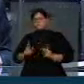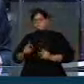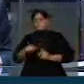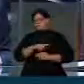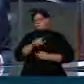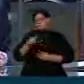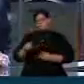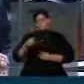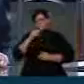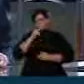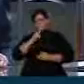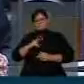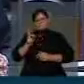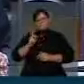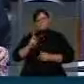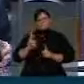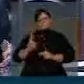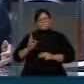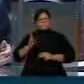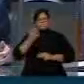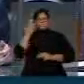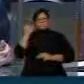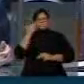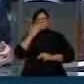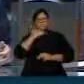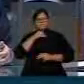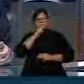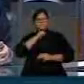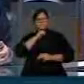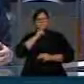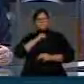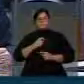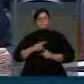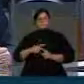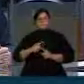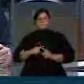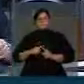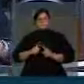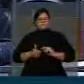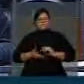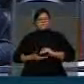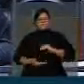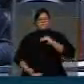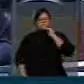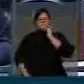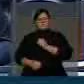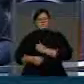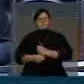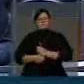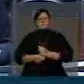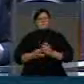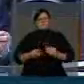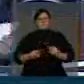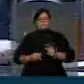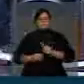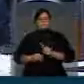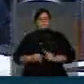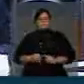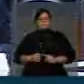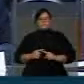são mais, como antigamente, o entulho legislativo que se acumulava ao longo dos anos. Eu concedo